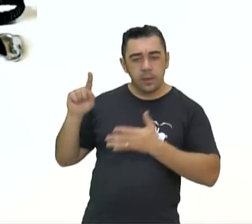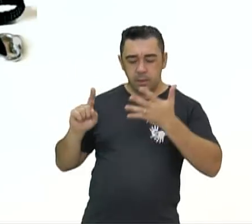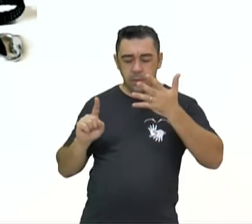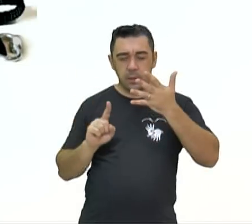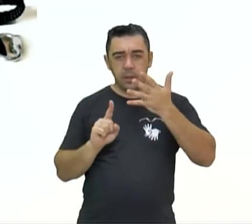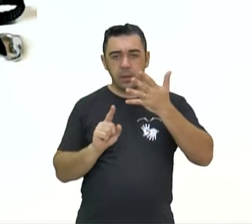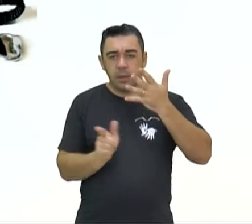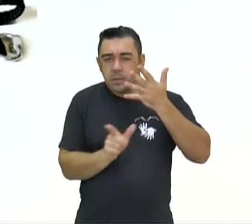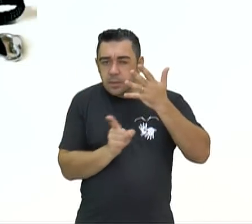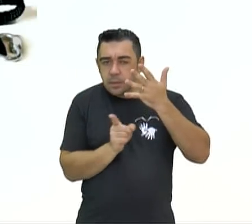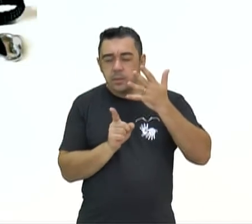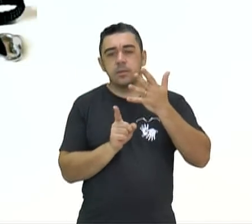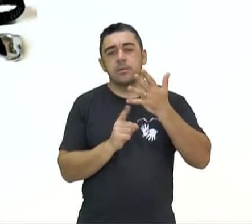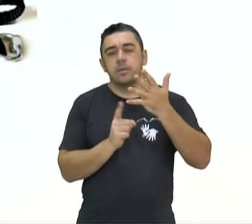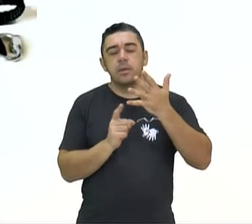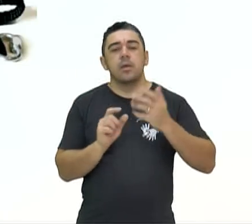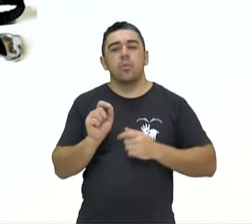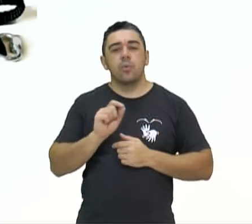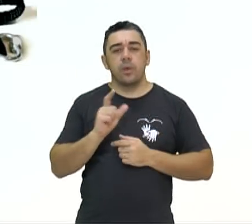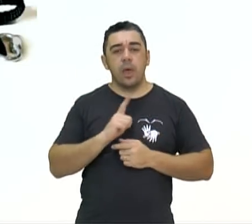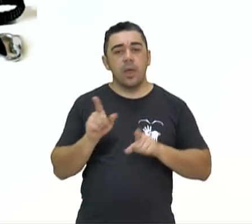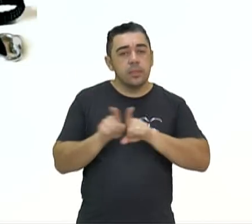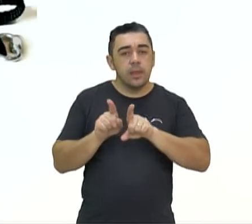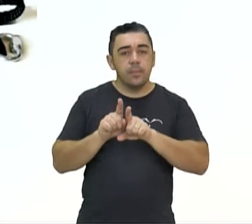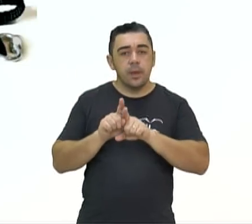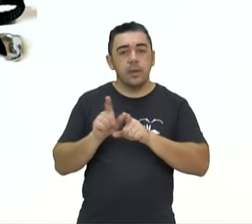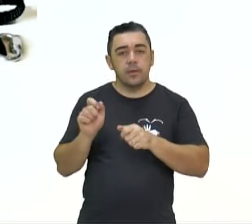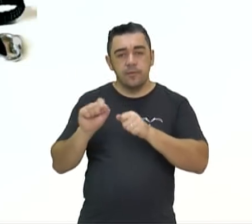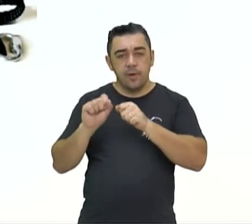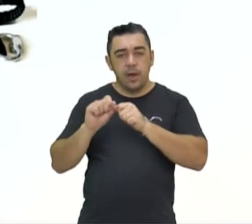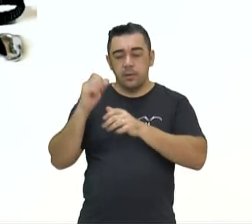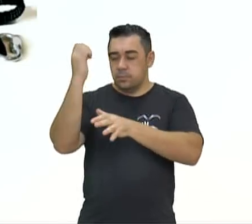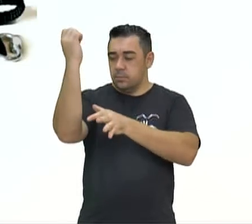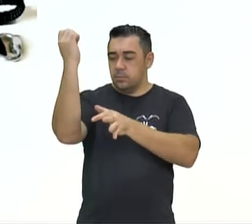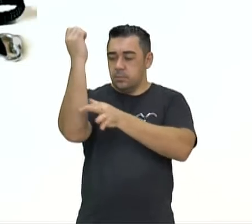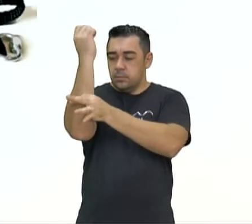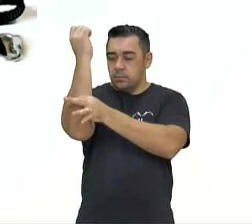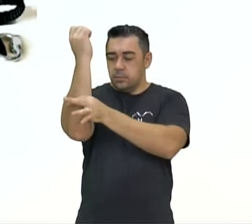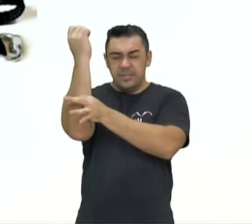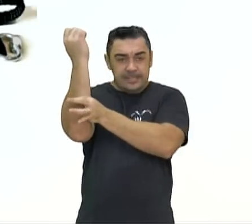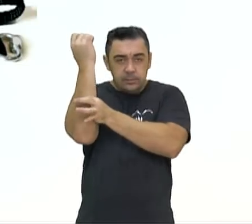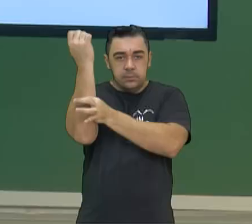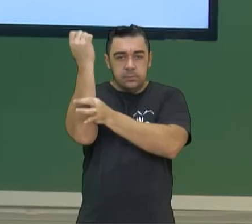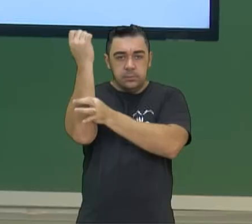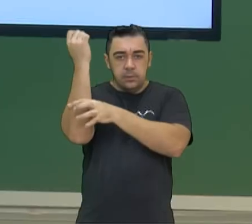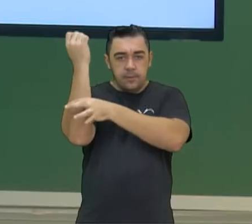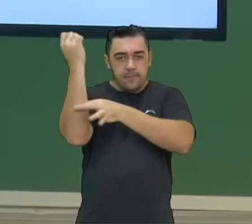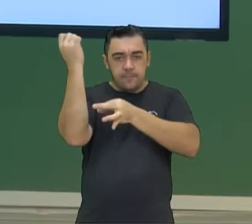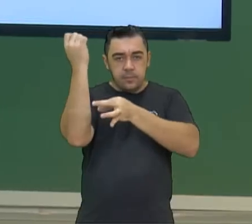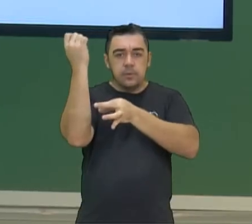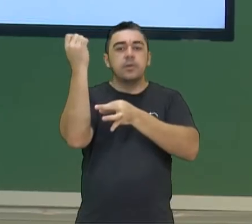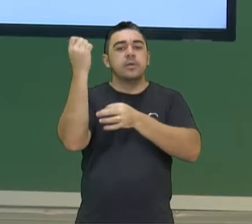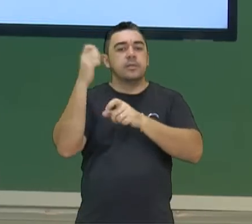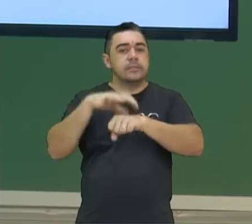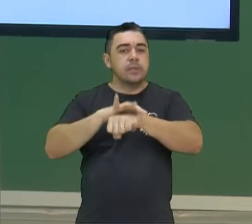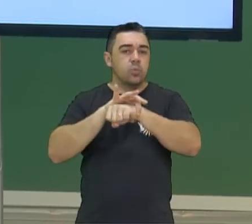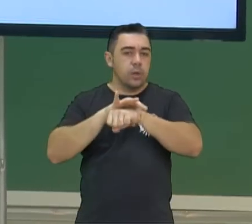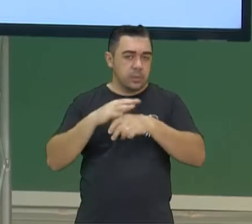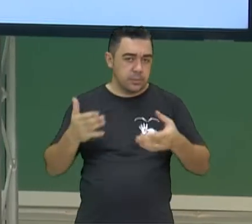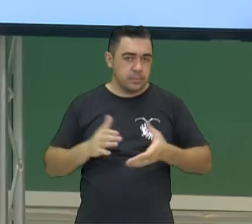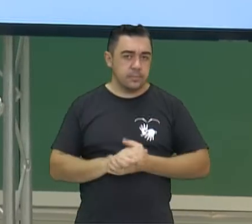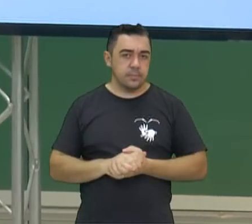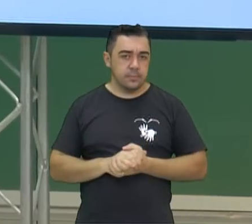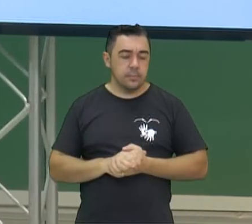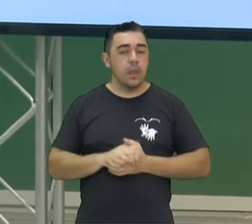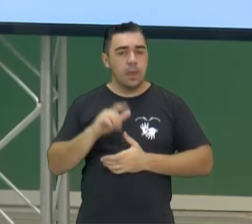buckcroop de catraca, então que é uma forma também de fazer o gancho e prender, né, o equipamento. Então